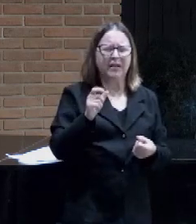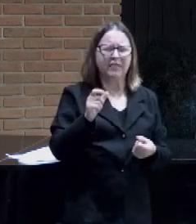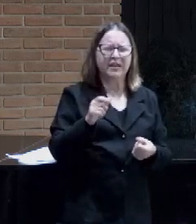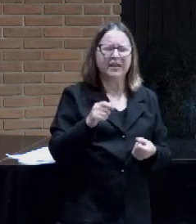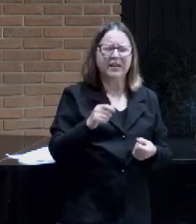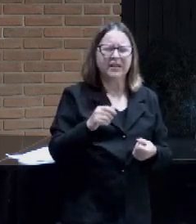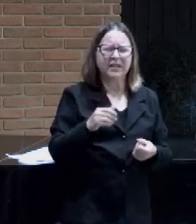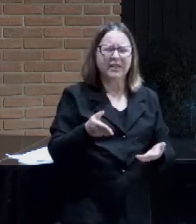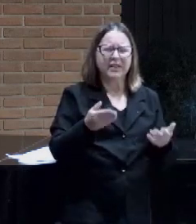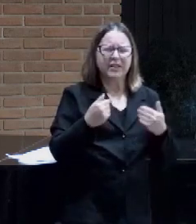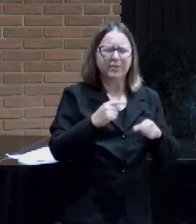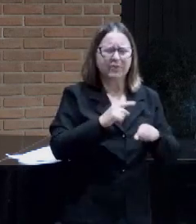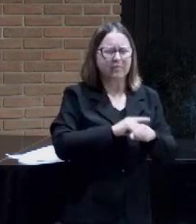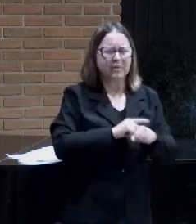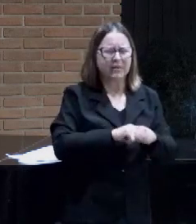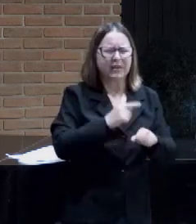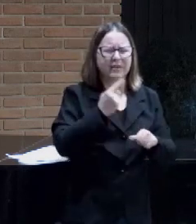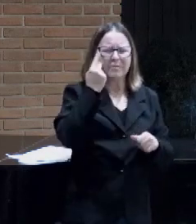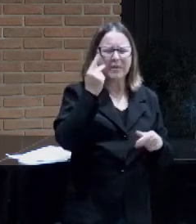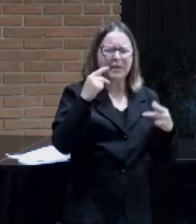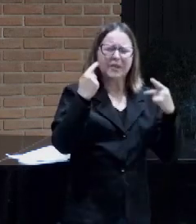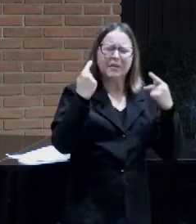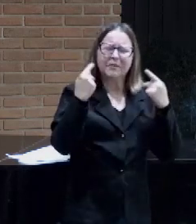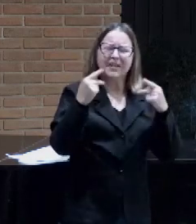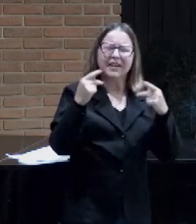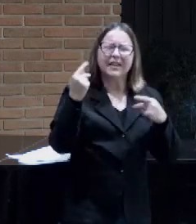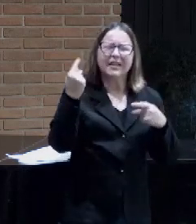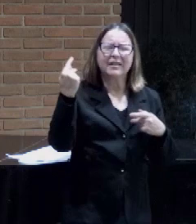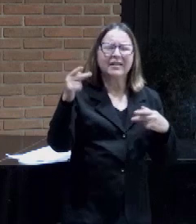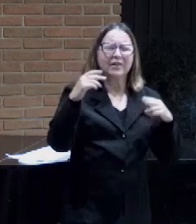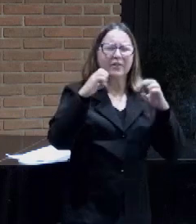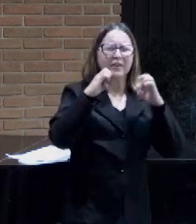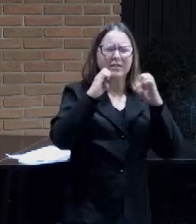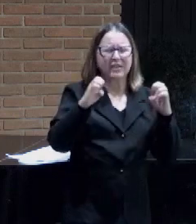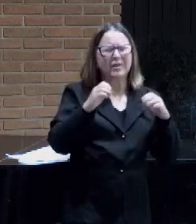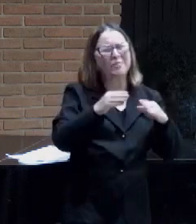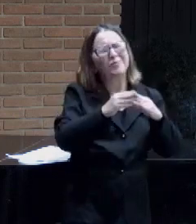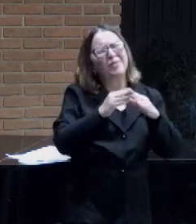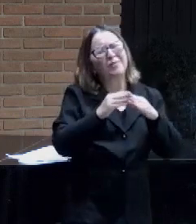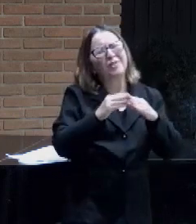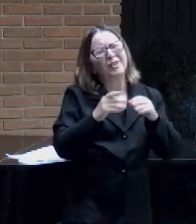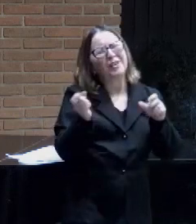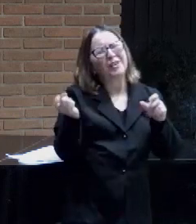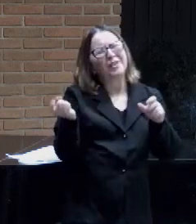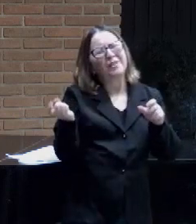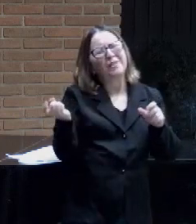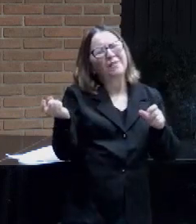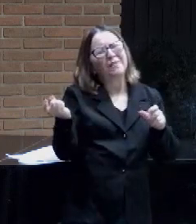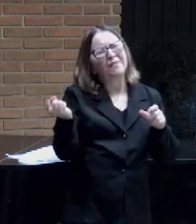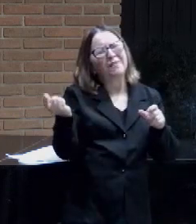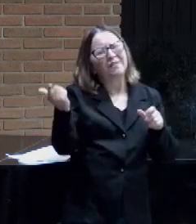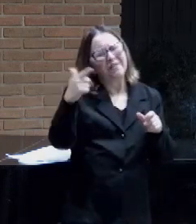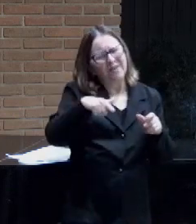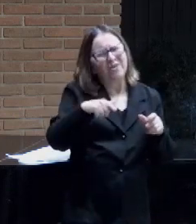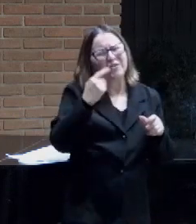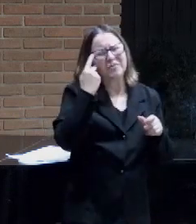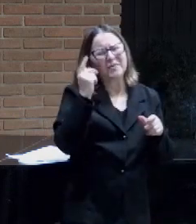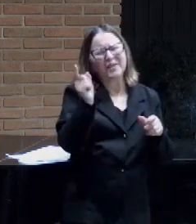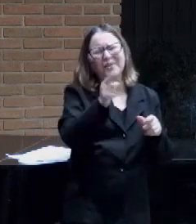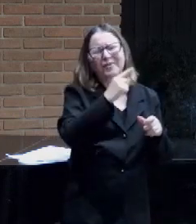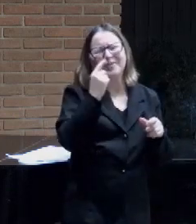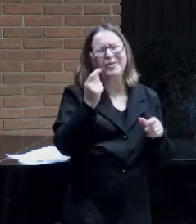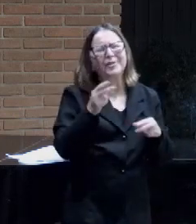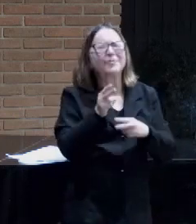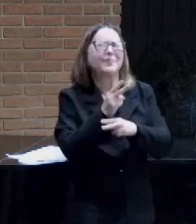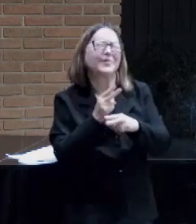sejam salvas, Pai, e por favor, volte para nos buscar logo, porque nós precisamos disso, Senhor. A gente